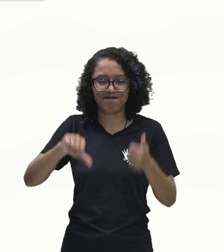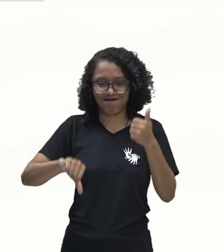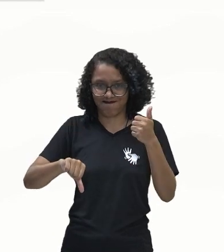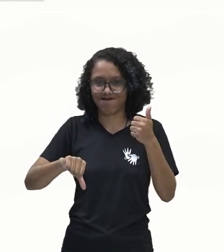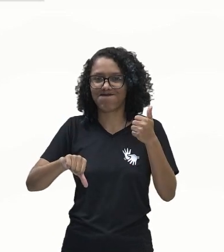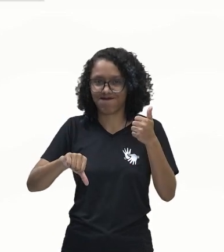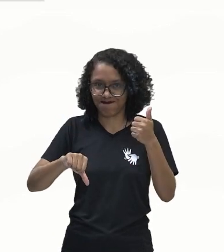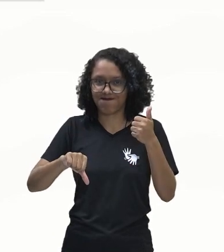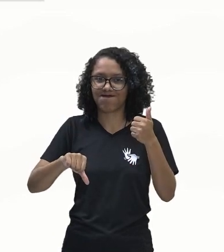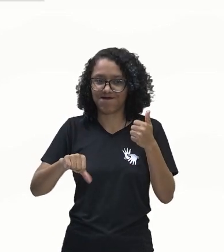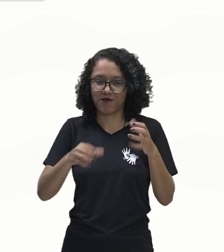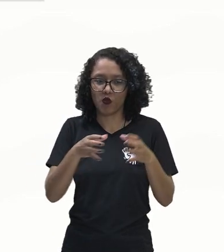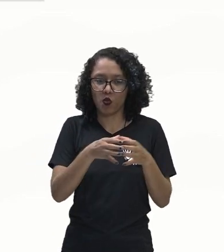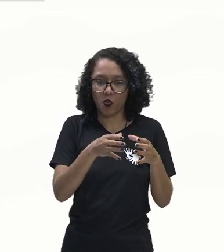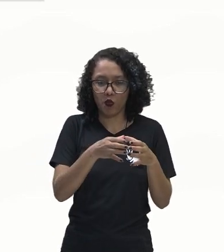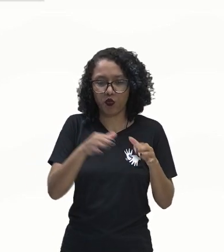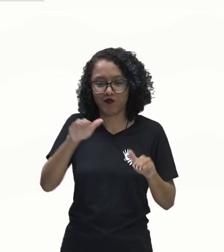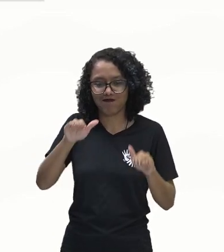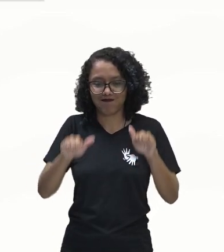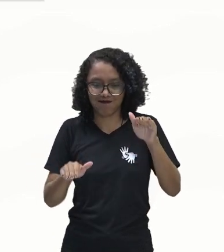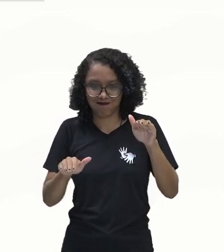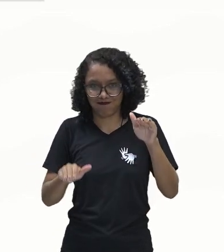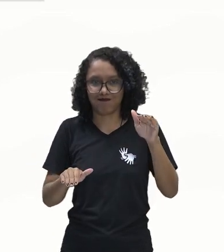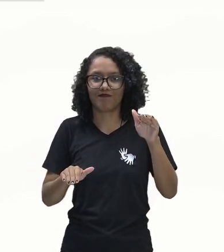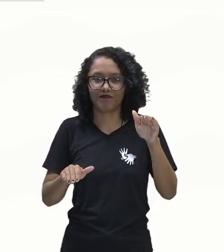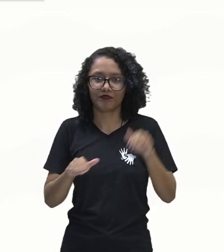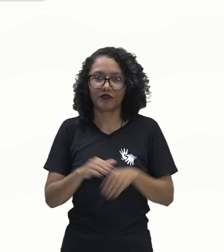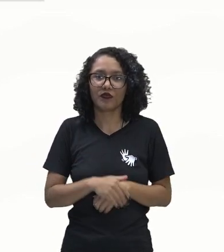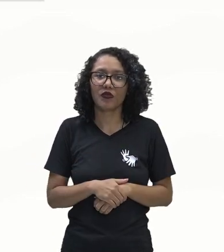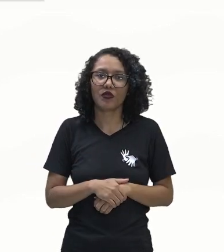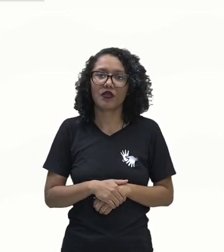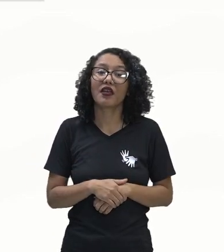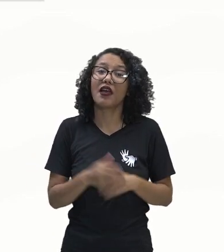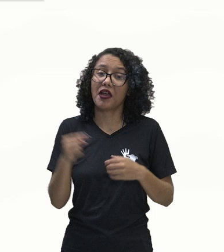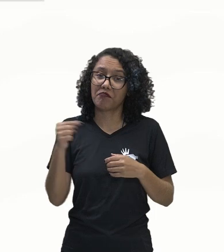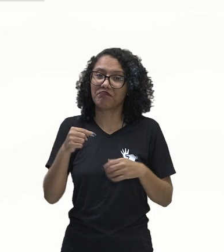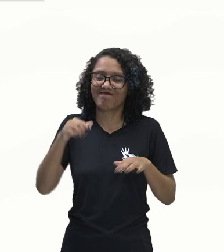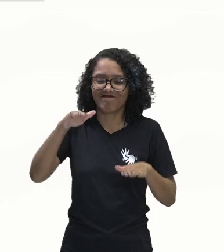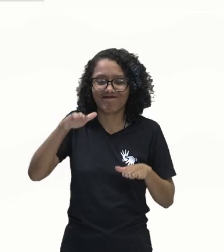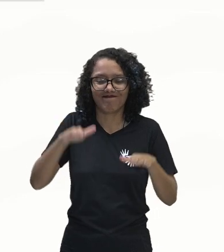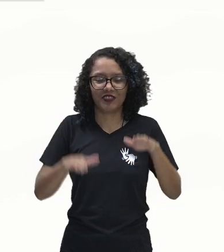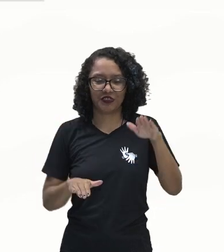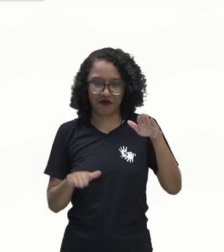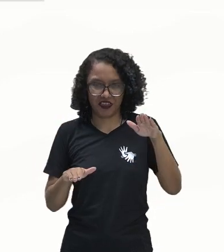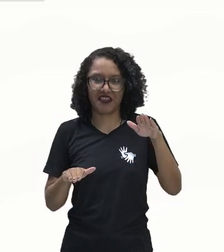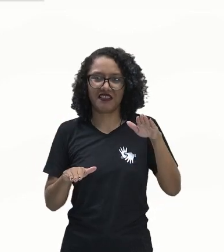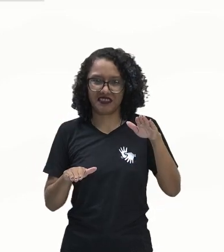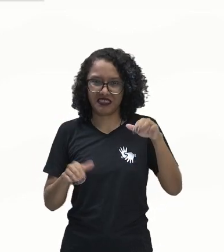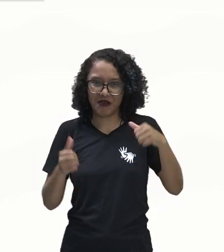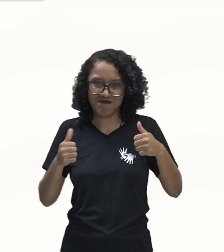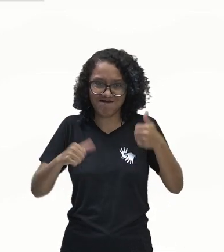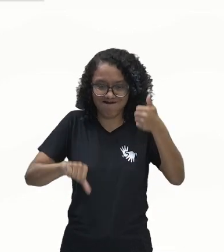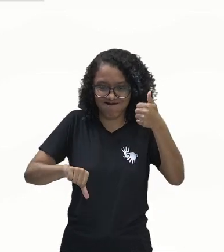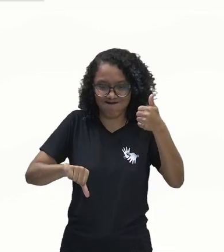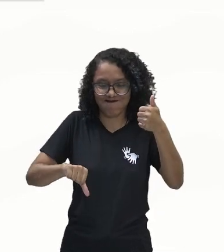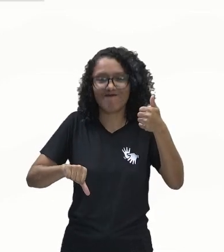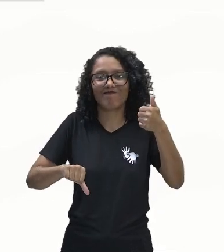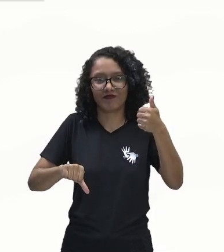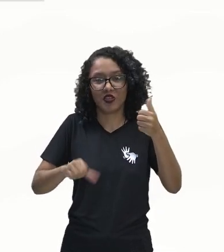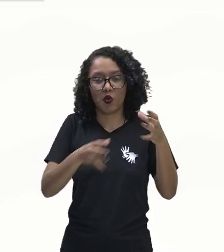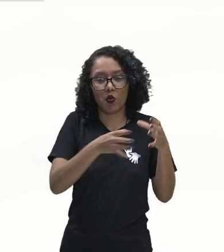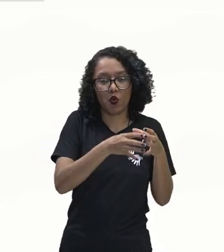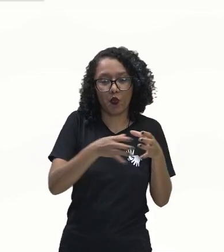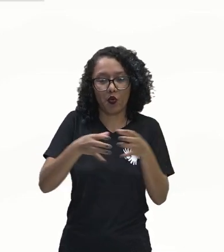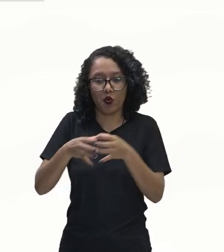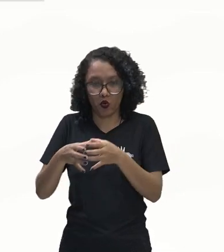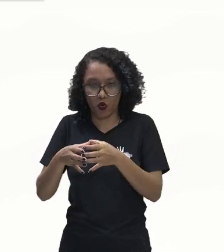levar à eclosão da Revolução Russa vai ser essa disparidade social que existia entre as